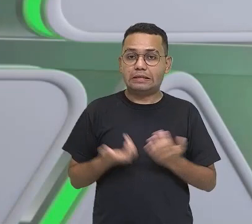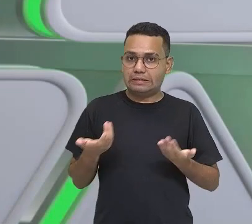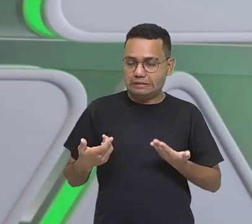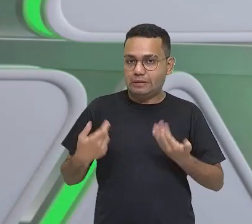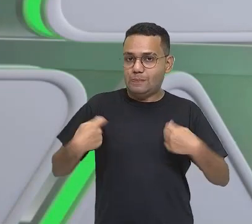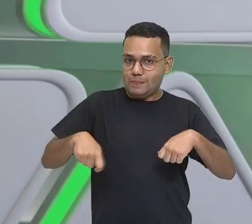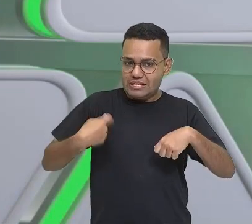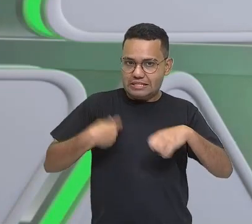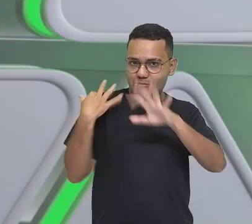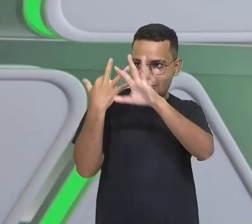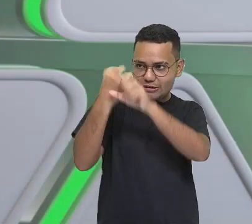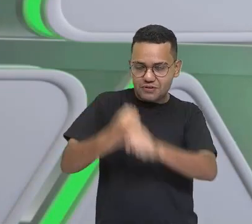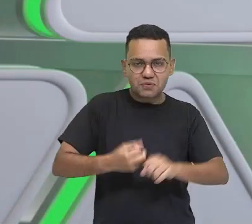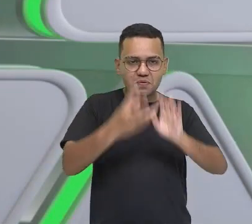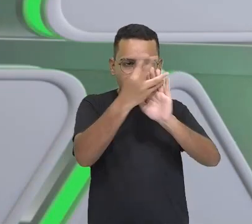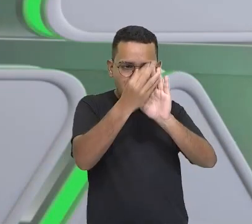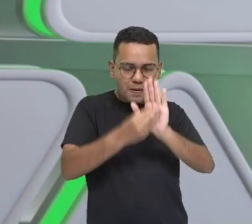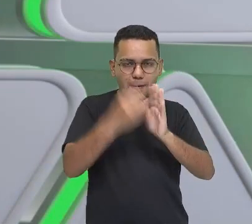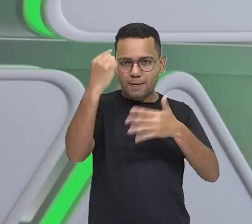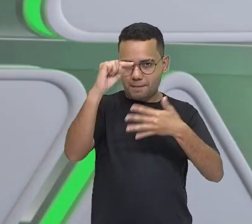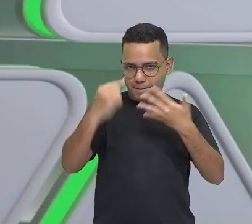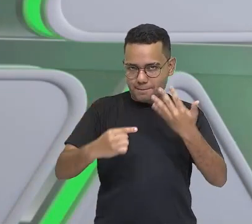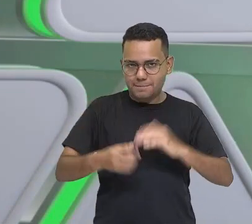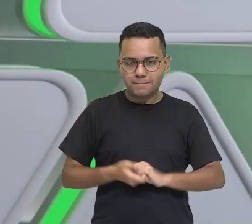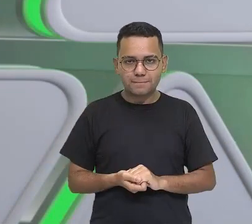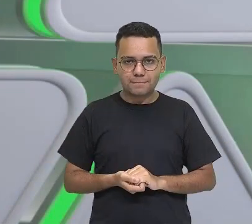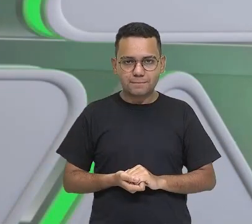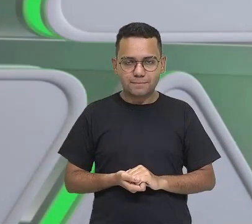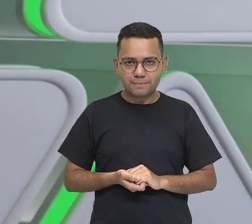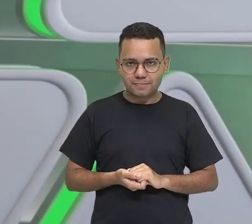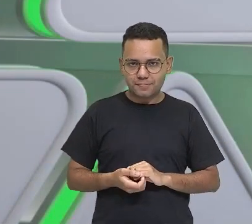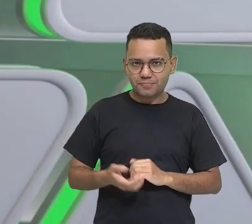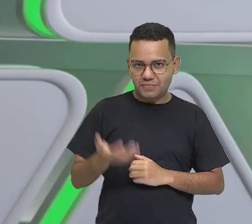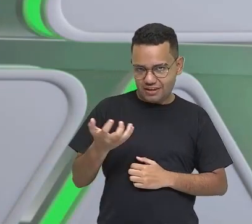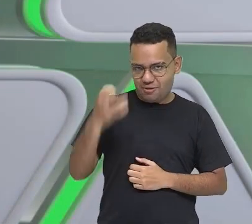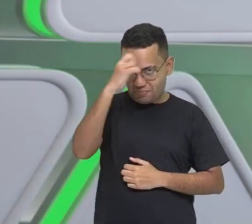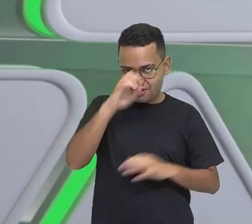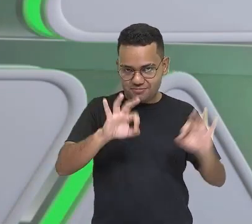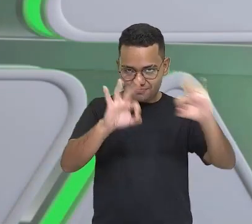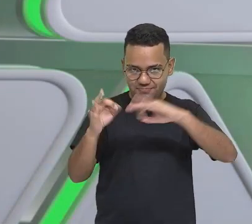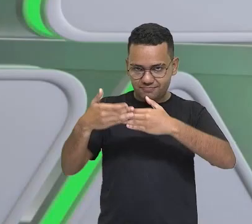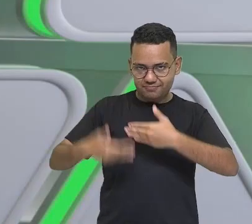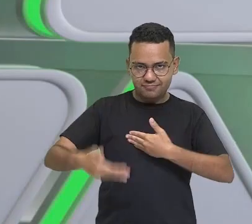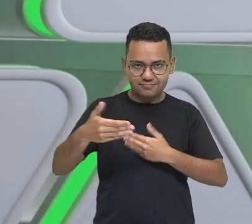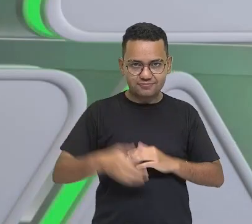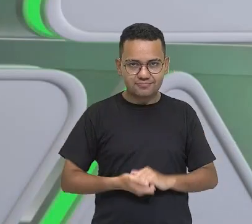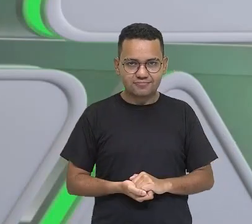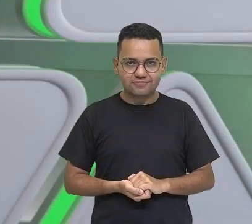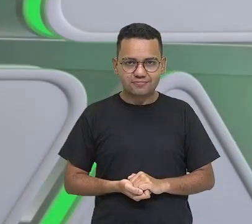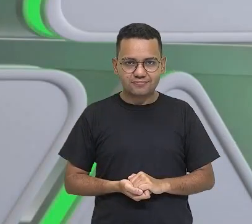hora de revisar os principais pontos da nossa unidade. Tá curioso? Vem com a gente.